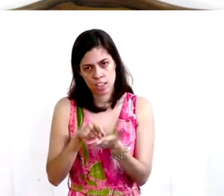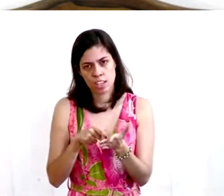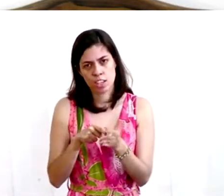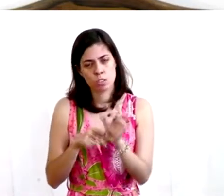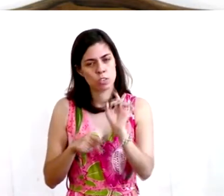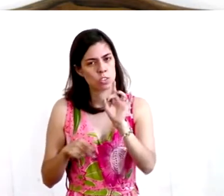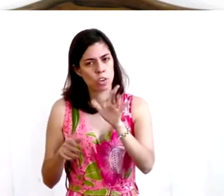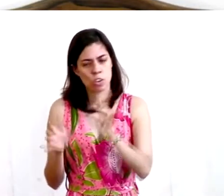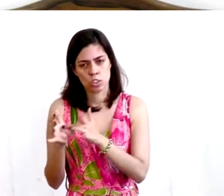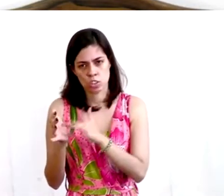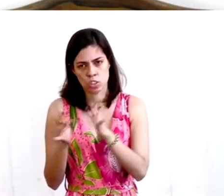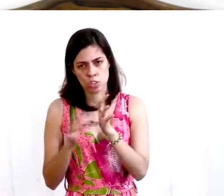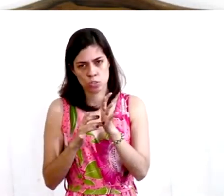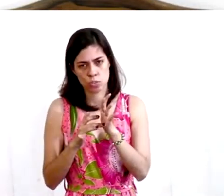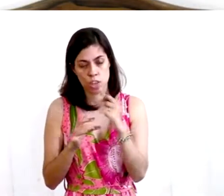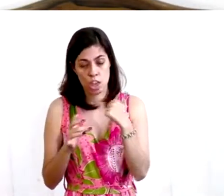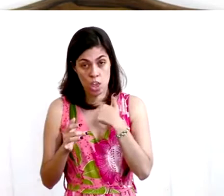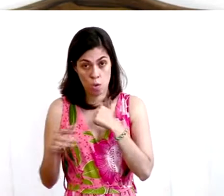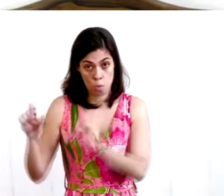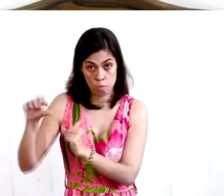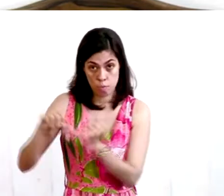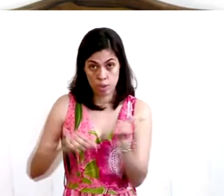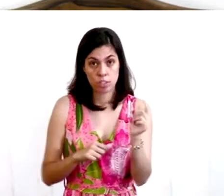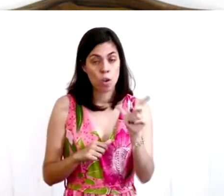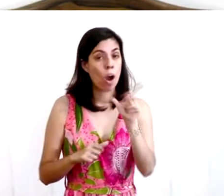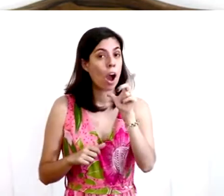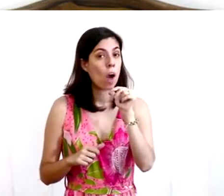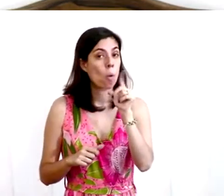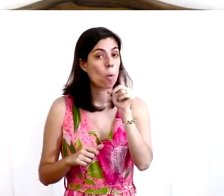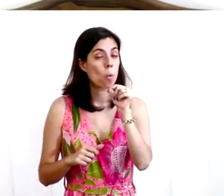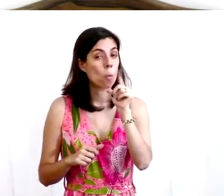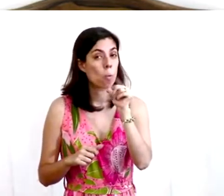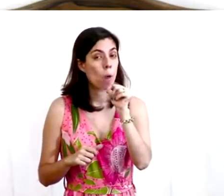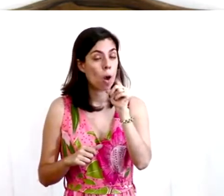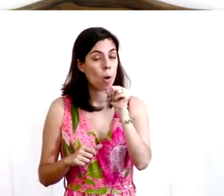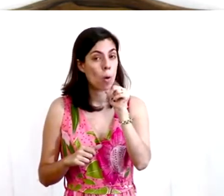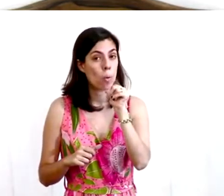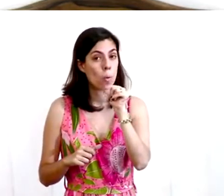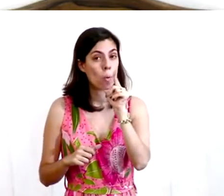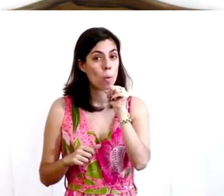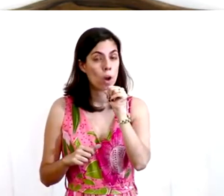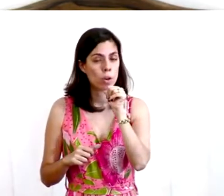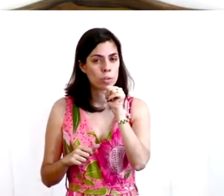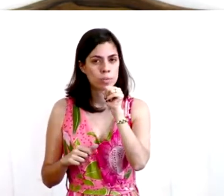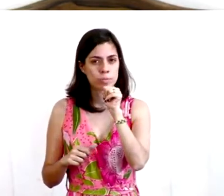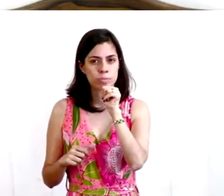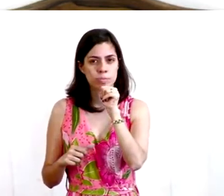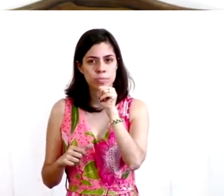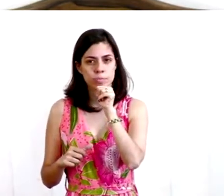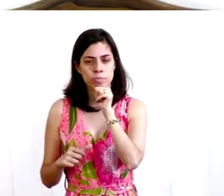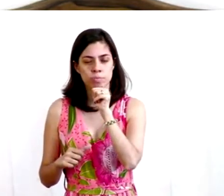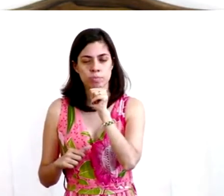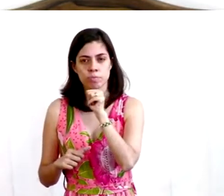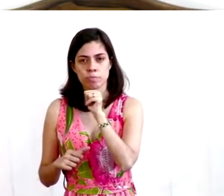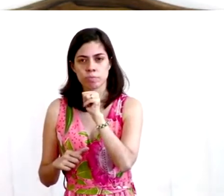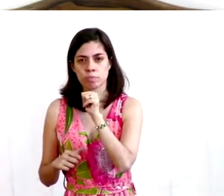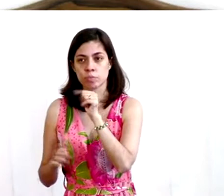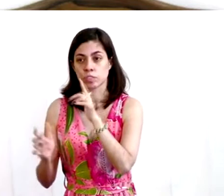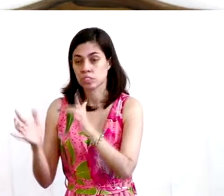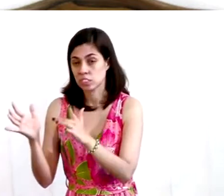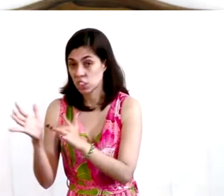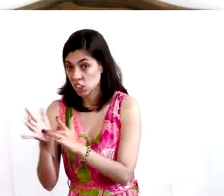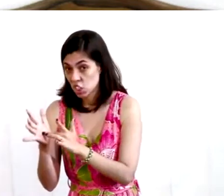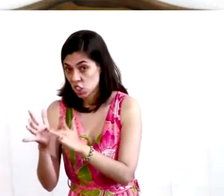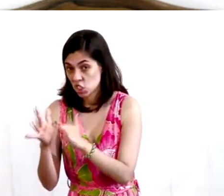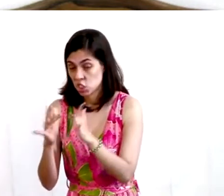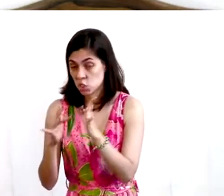da salvação. Não que o batismo salva, mas ele evidencia pessoas que foram chamadas, pessoas